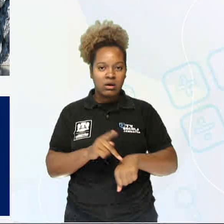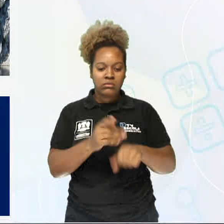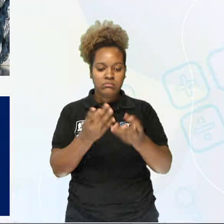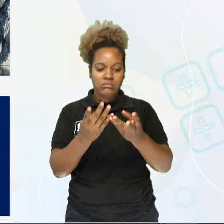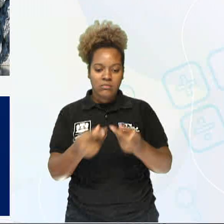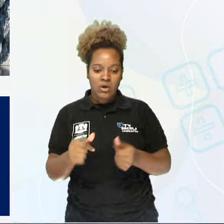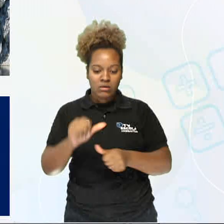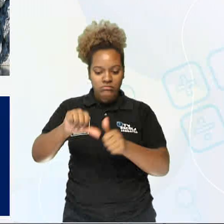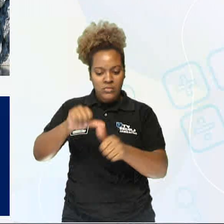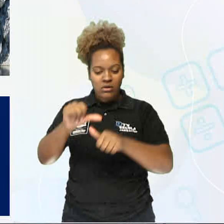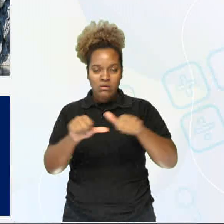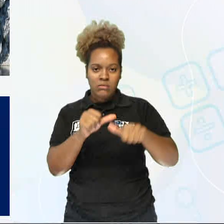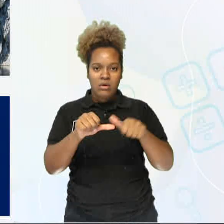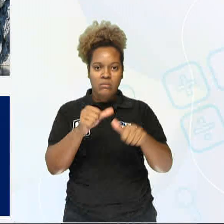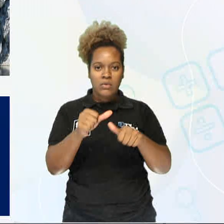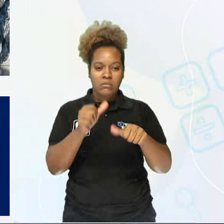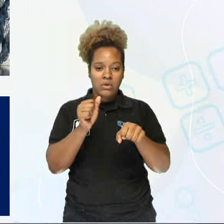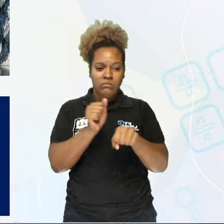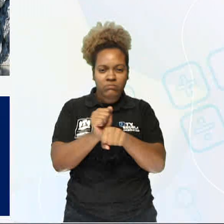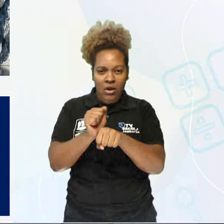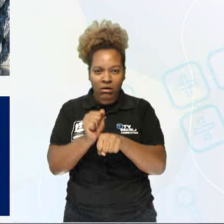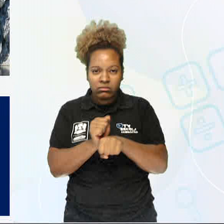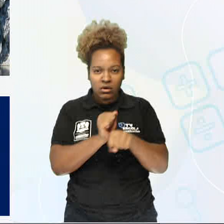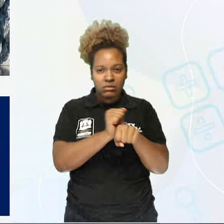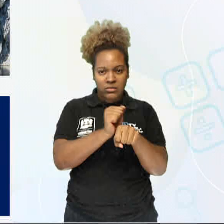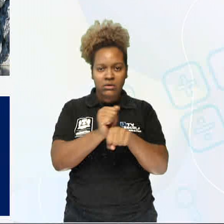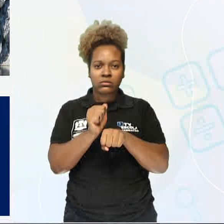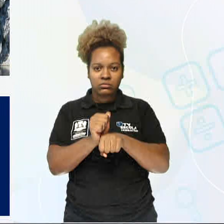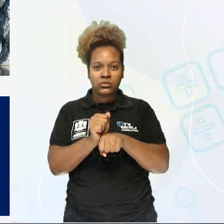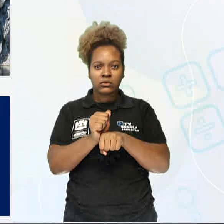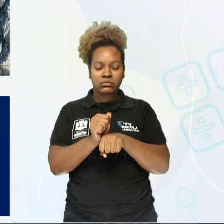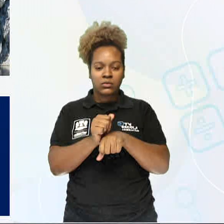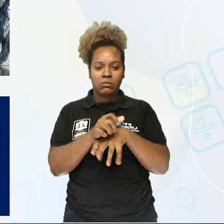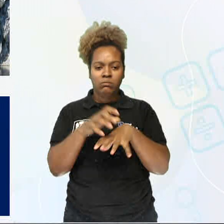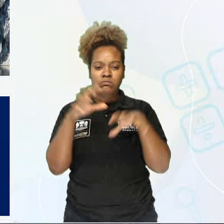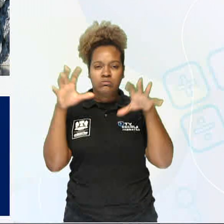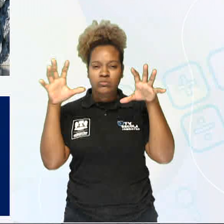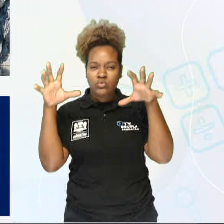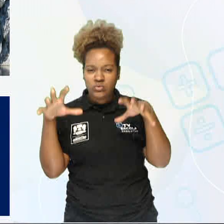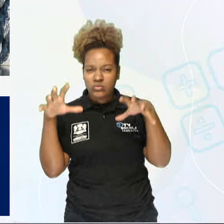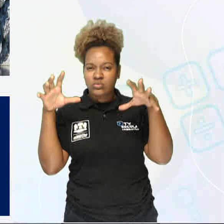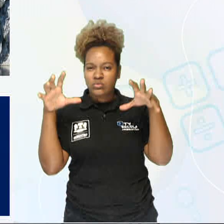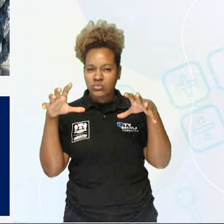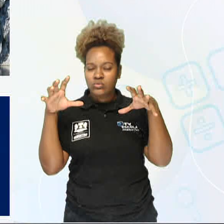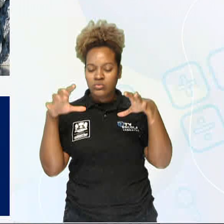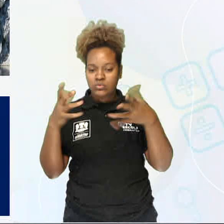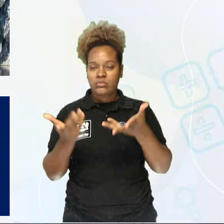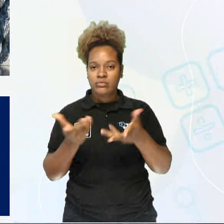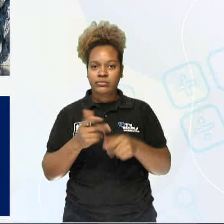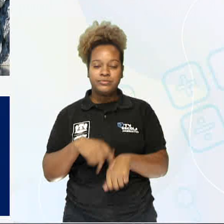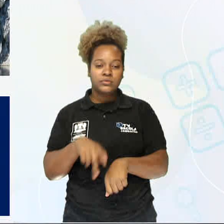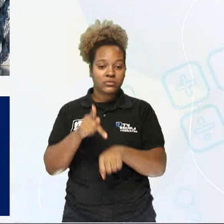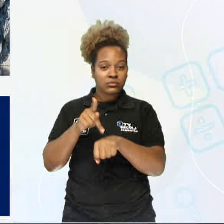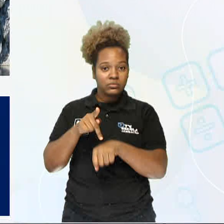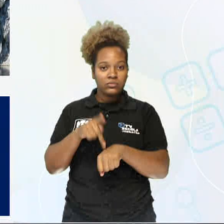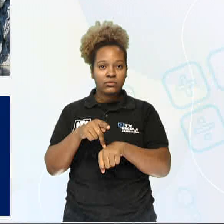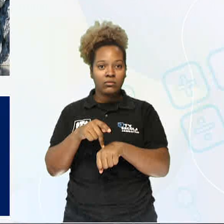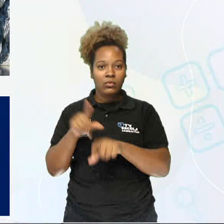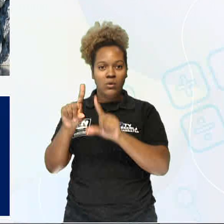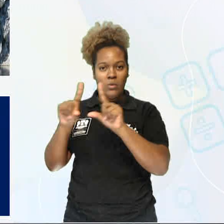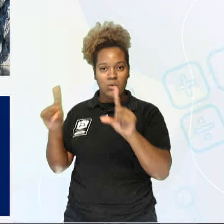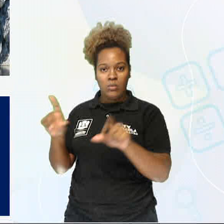em virtude da pressão e da temperatura. As rochas